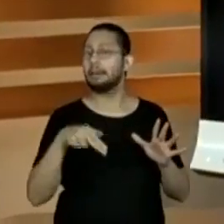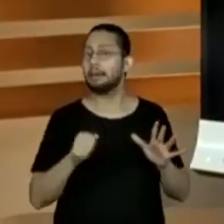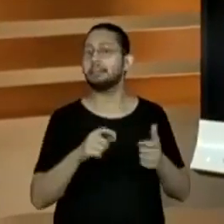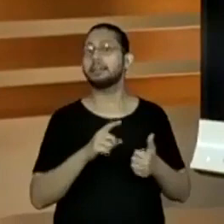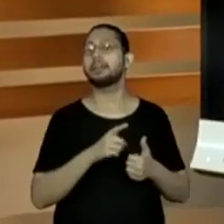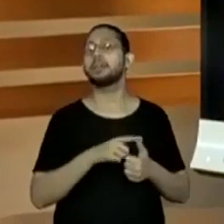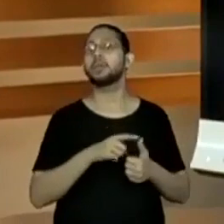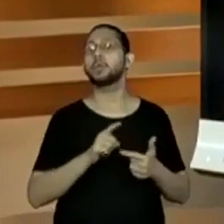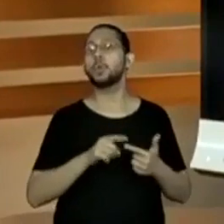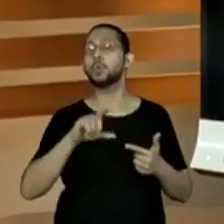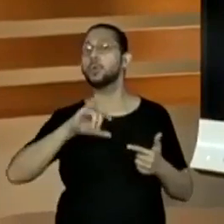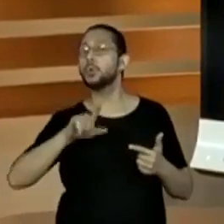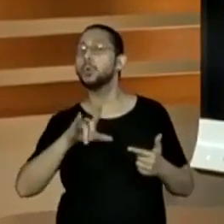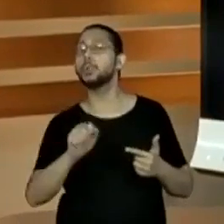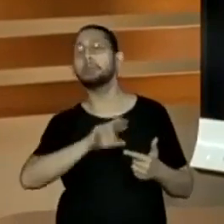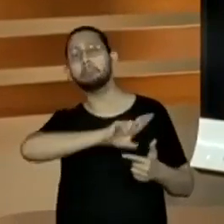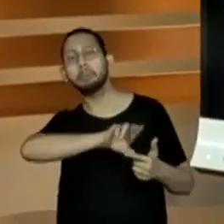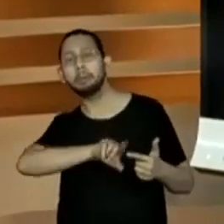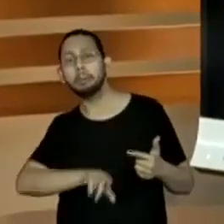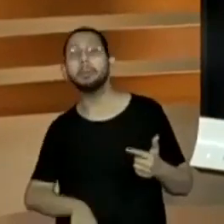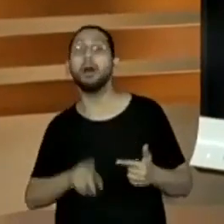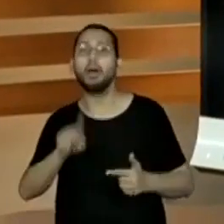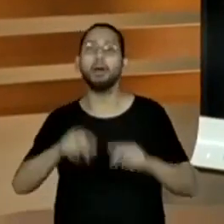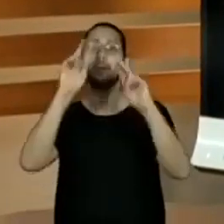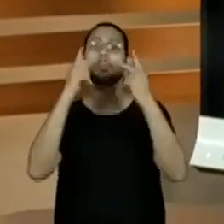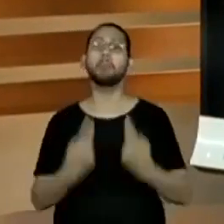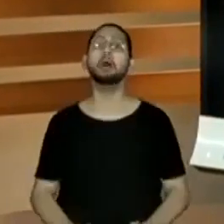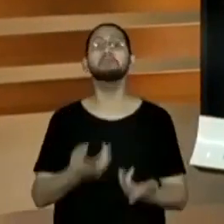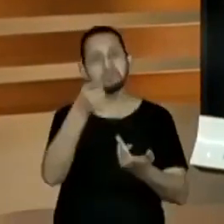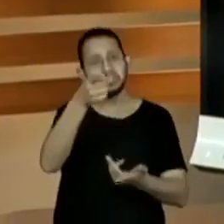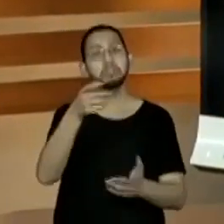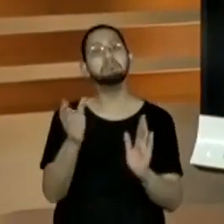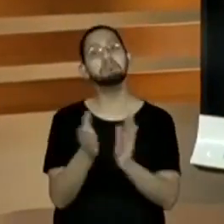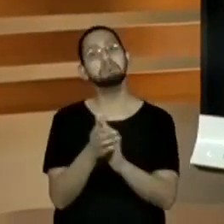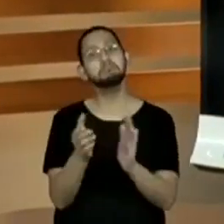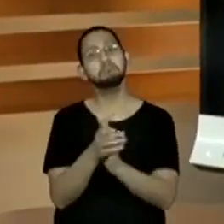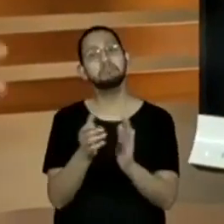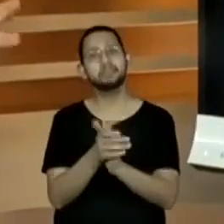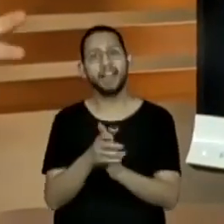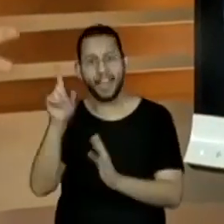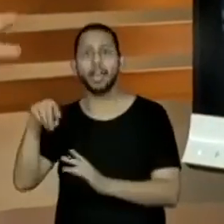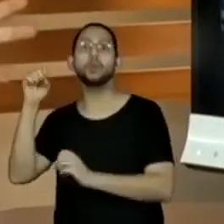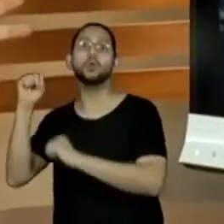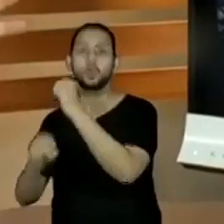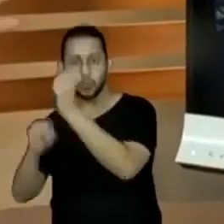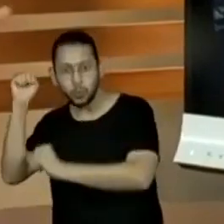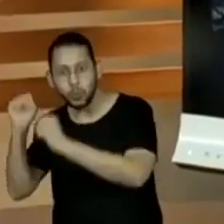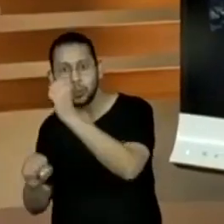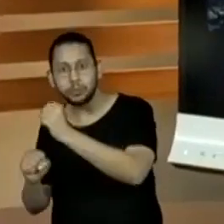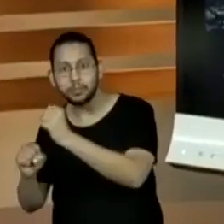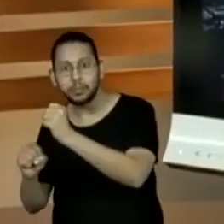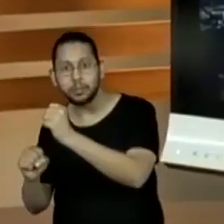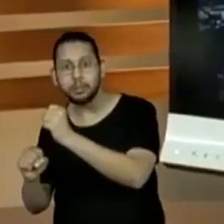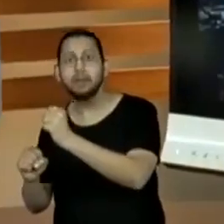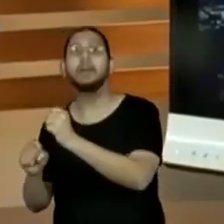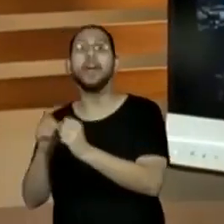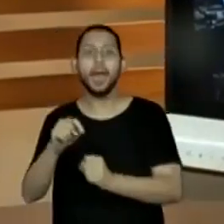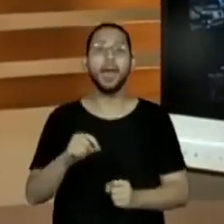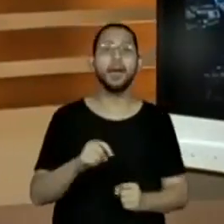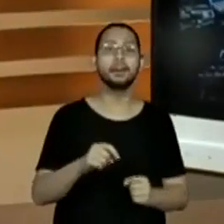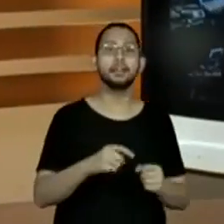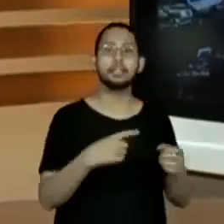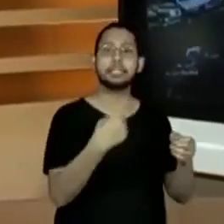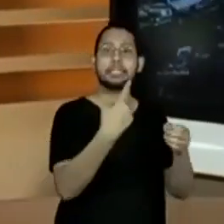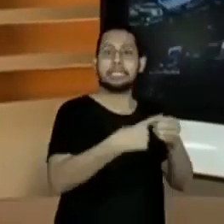são seres humanos. Parabéns. Então, quem polui o Rio Tietê é a indústria? É. Quem polui o Rio Tietê são as